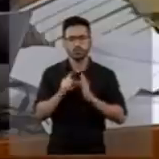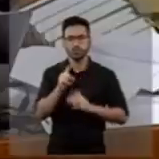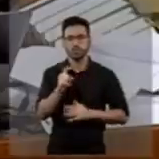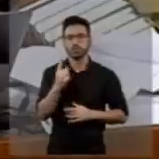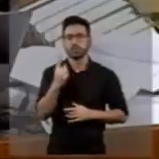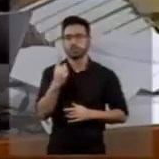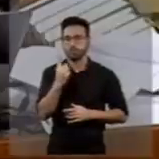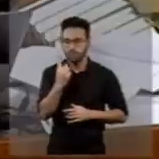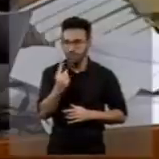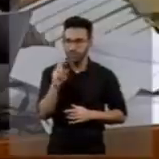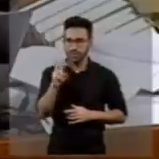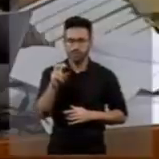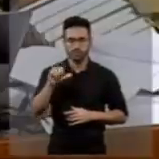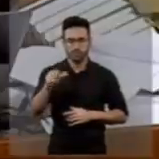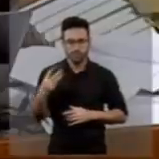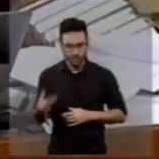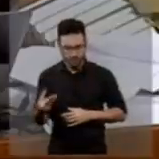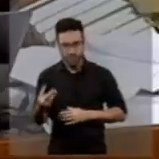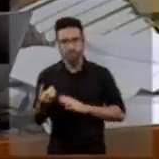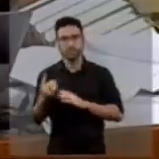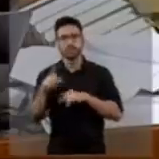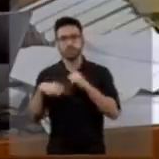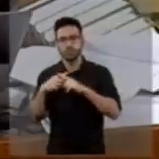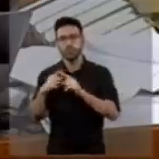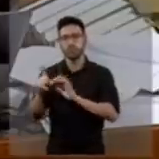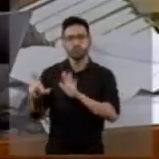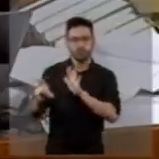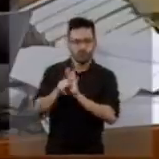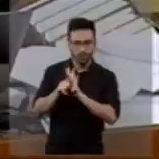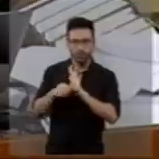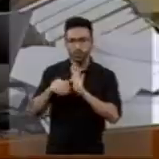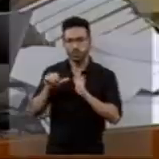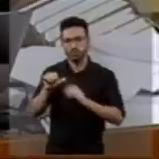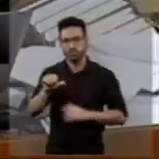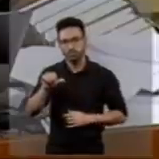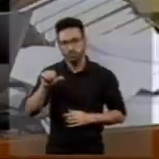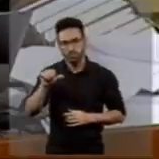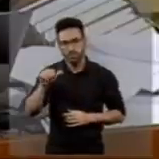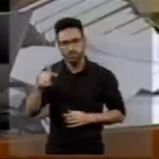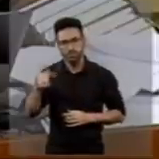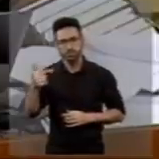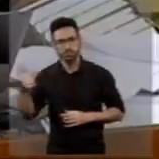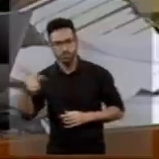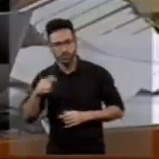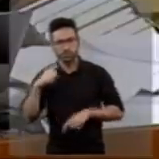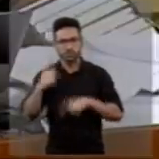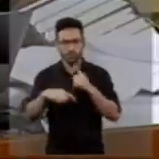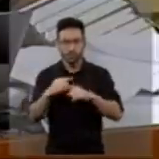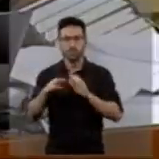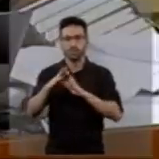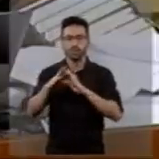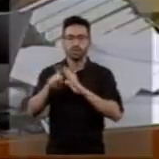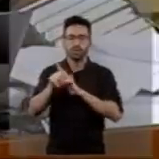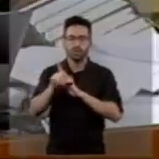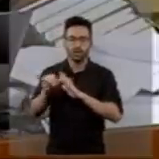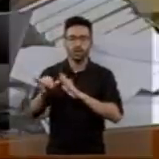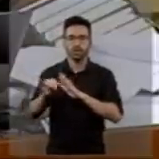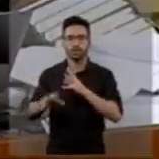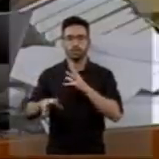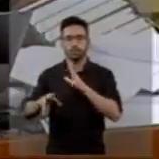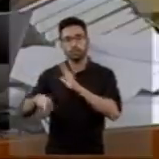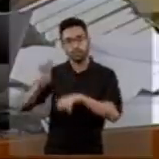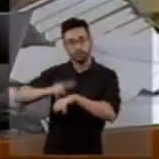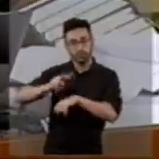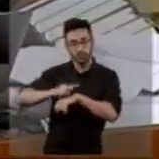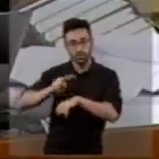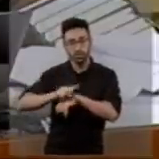1593, com a redação que lhe deu a lei 9.822 e a medida provisória 2.158, ela estabelece uma